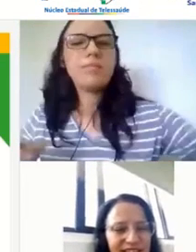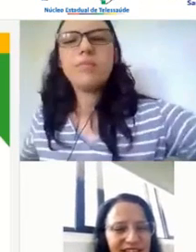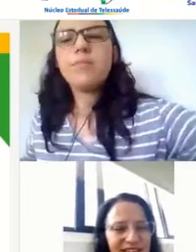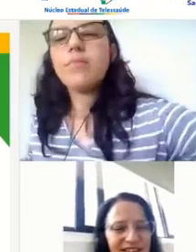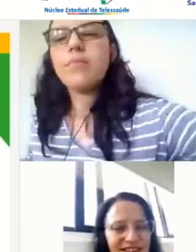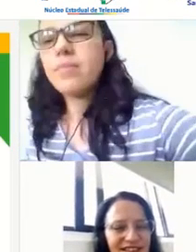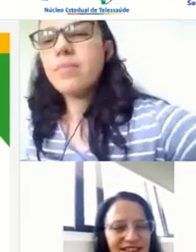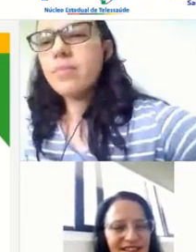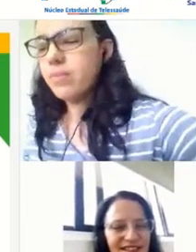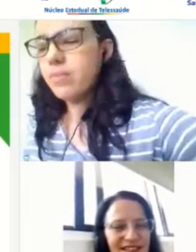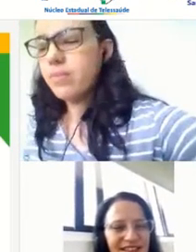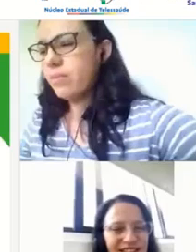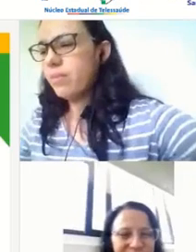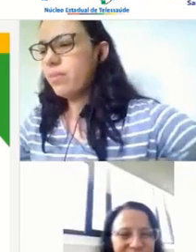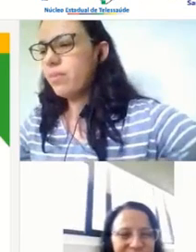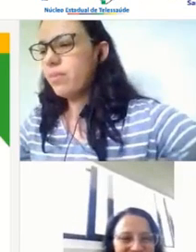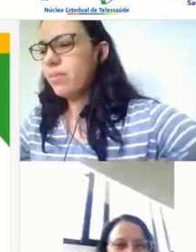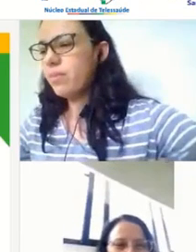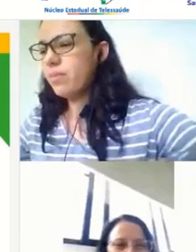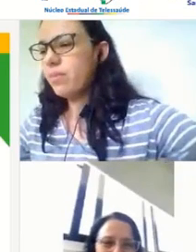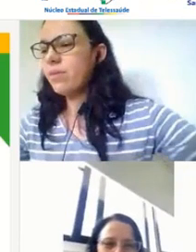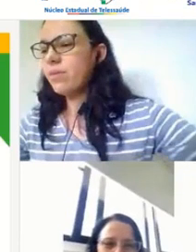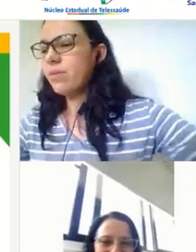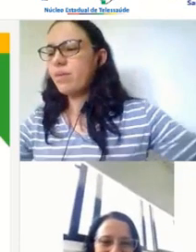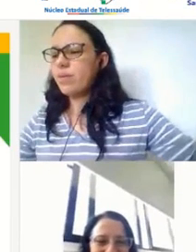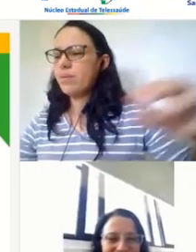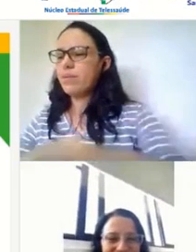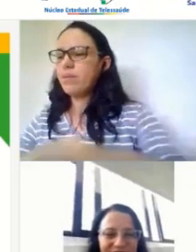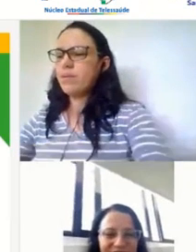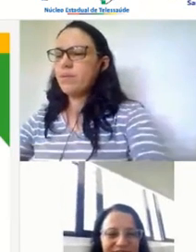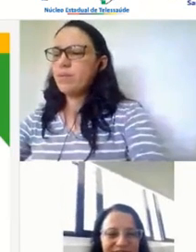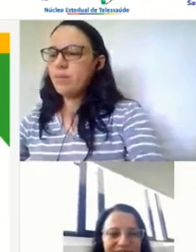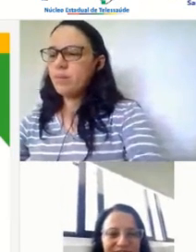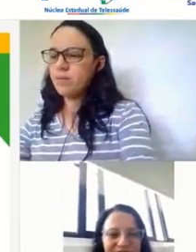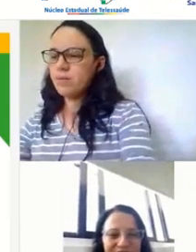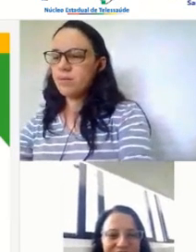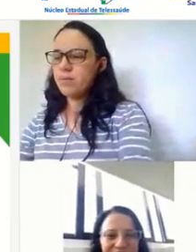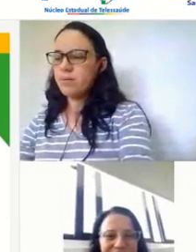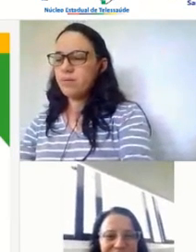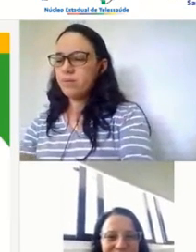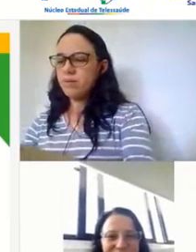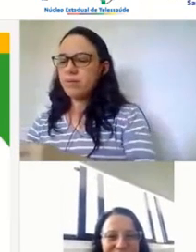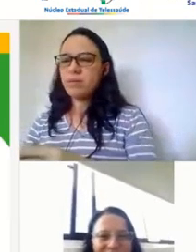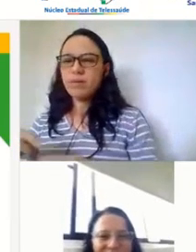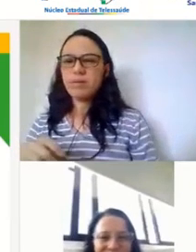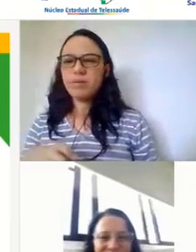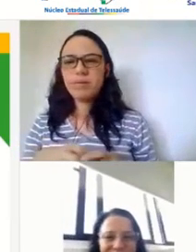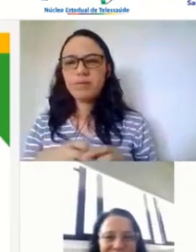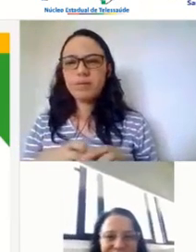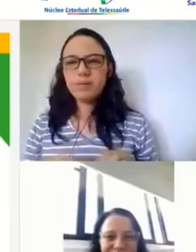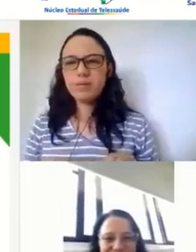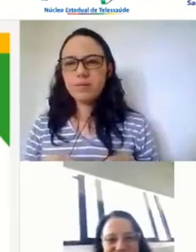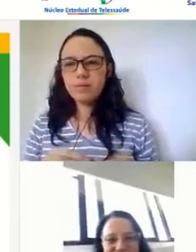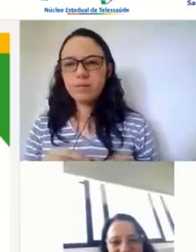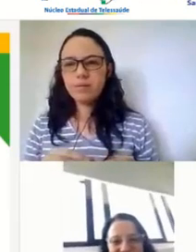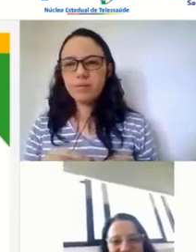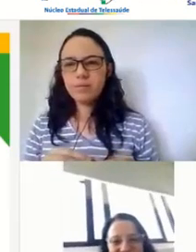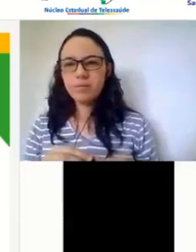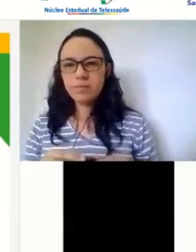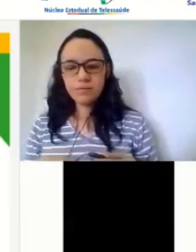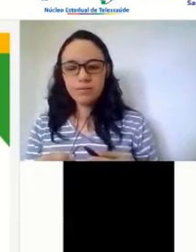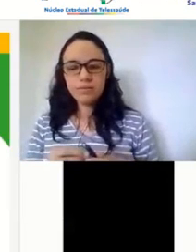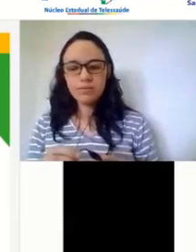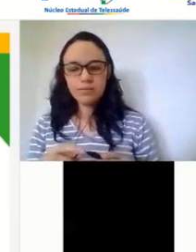tá certo obrigado a ketlin mauricéia agora que eu percebi você fala com você no celular tá descarregando é isso